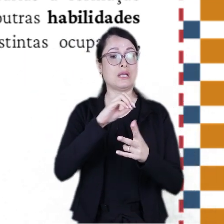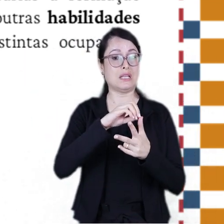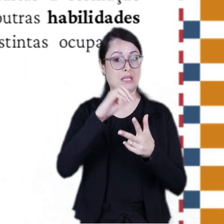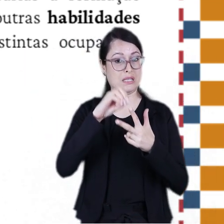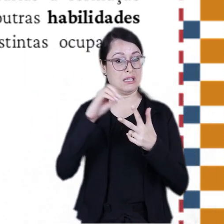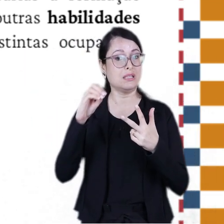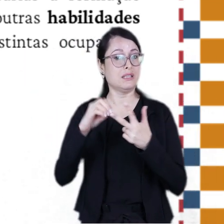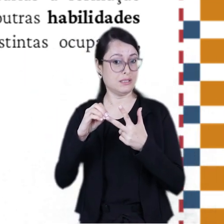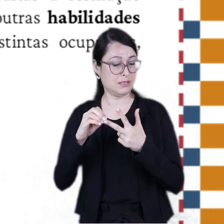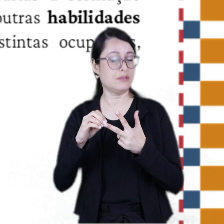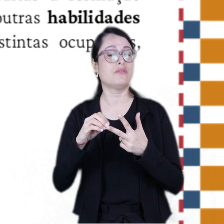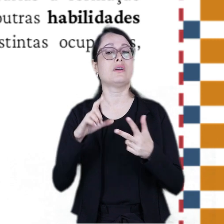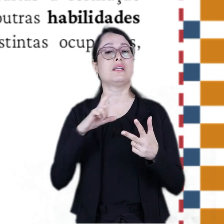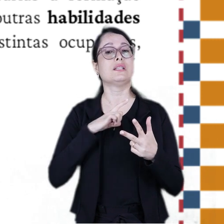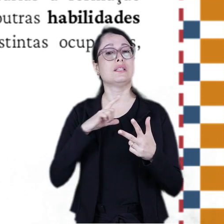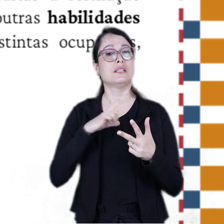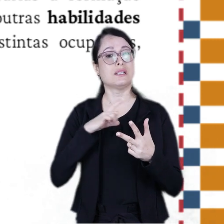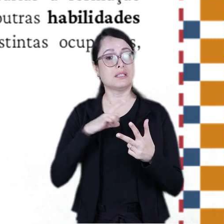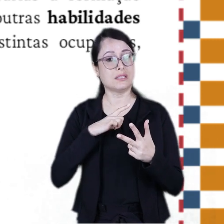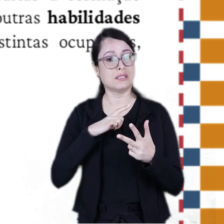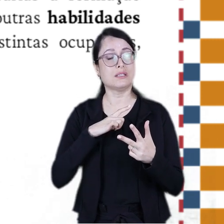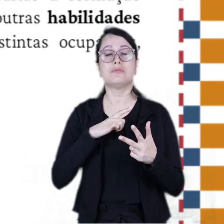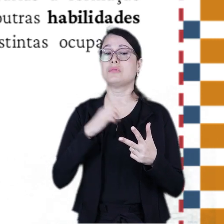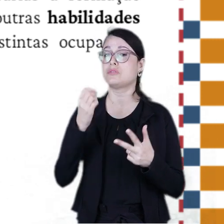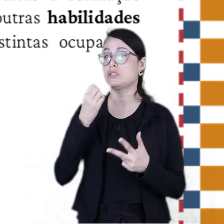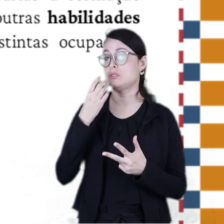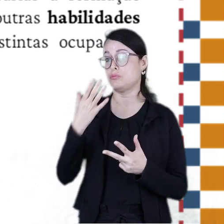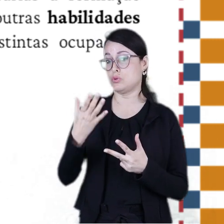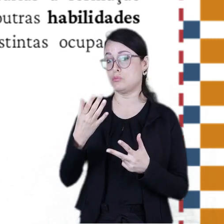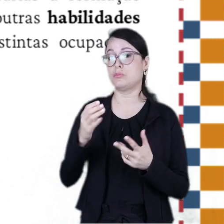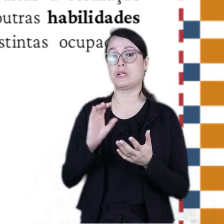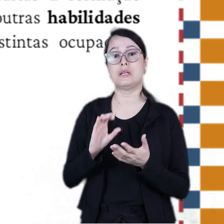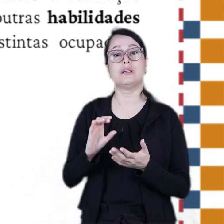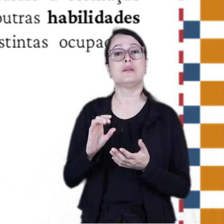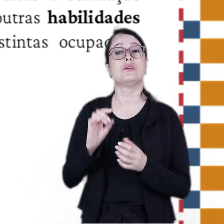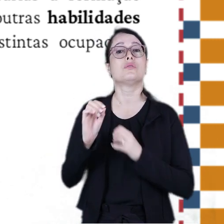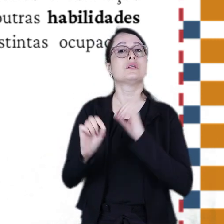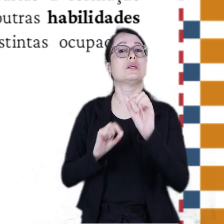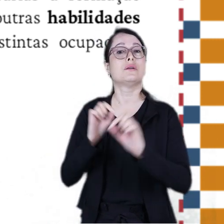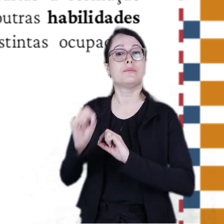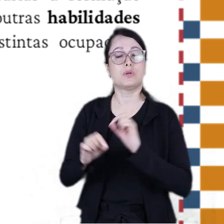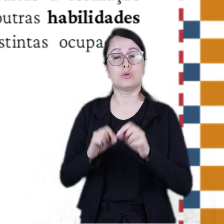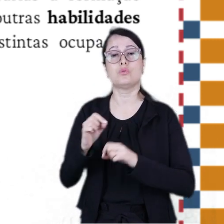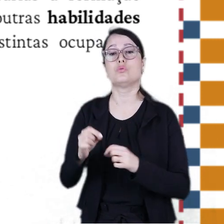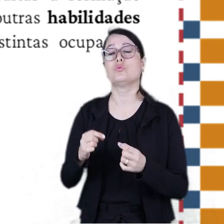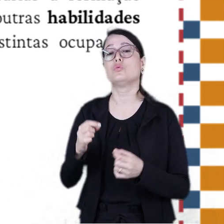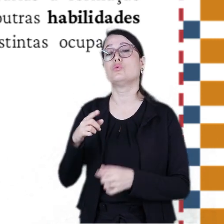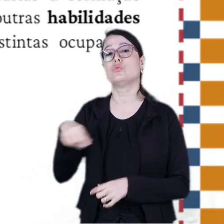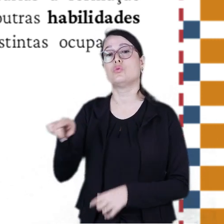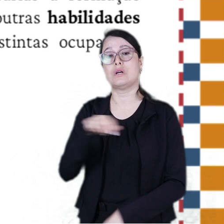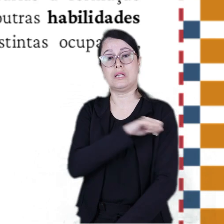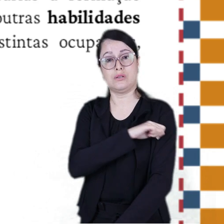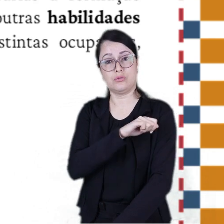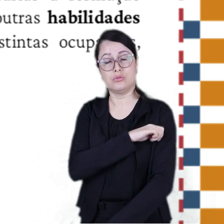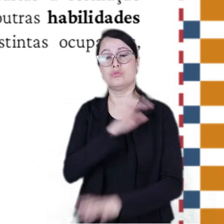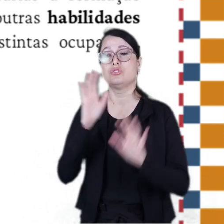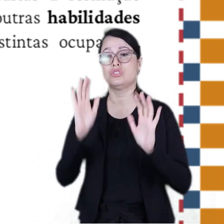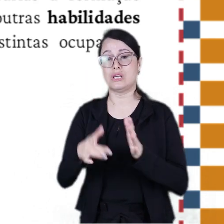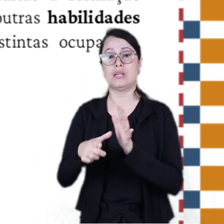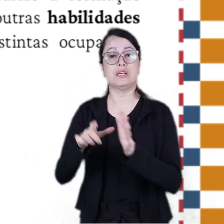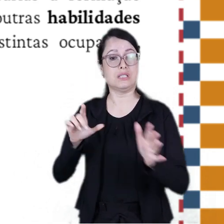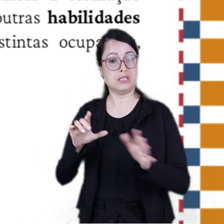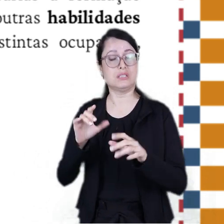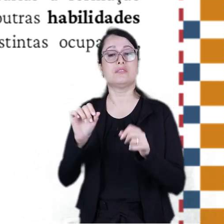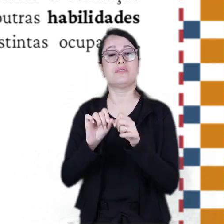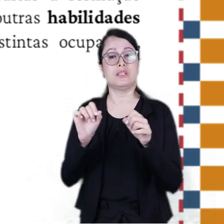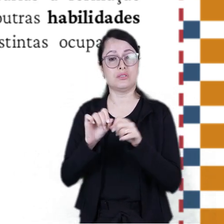e empreendedorismo só deixando aqui claro que no próximo formato do Enem isso